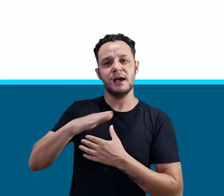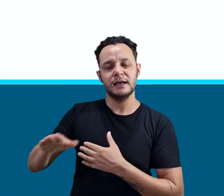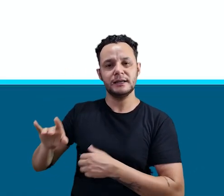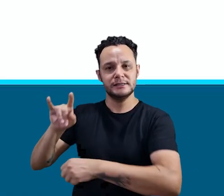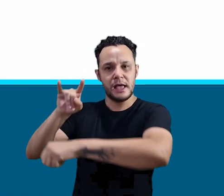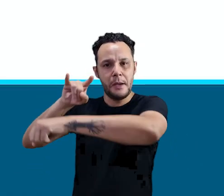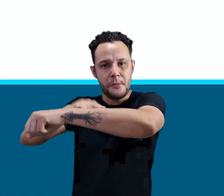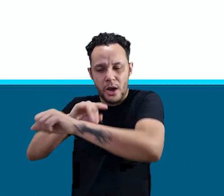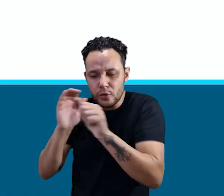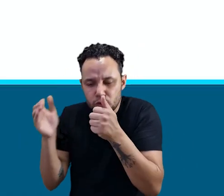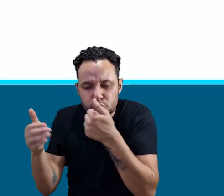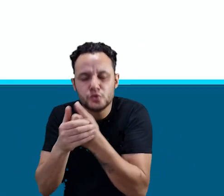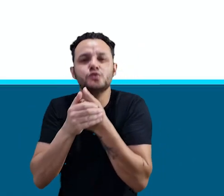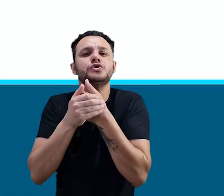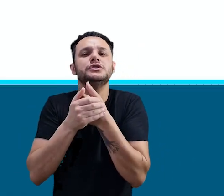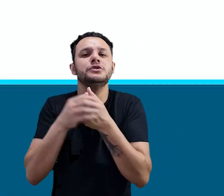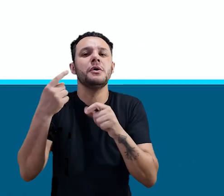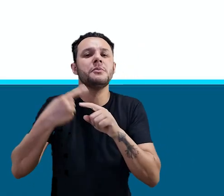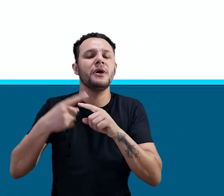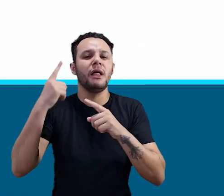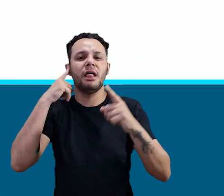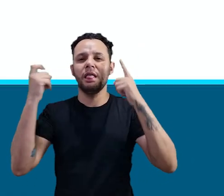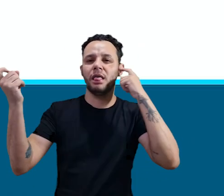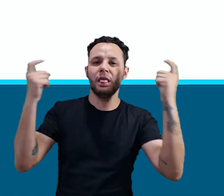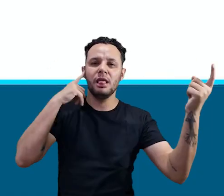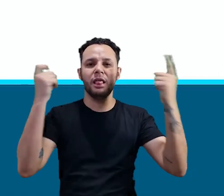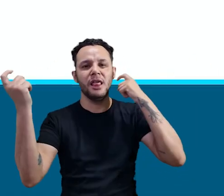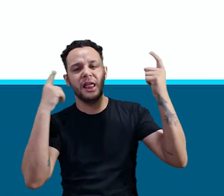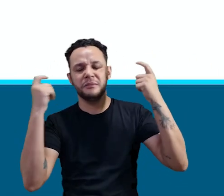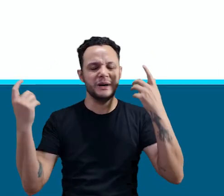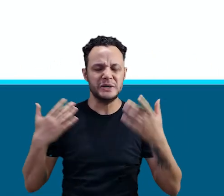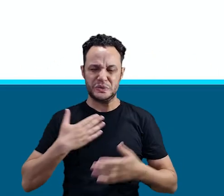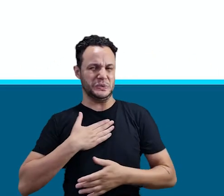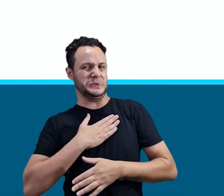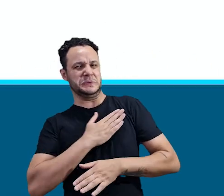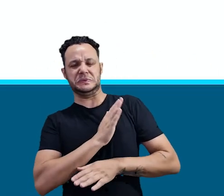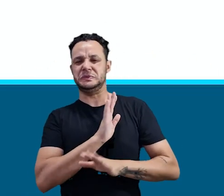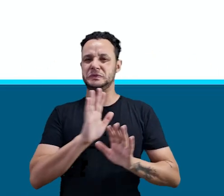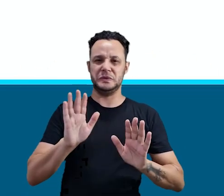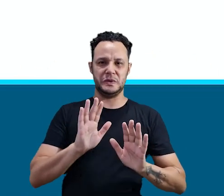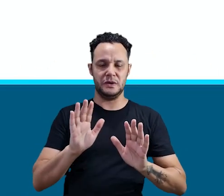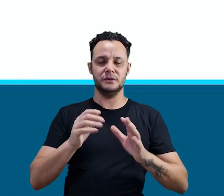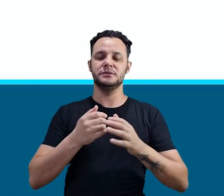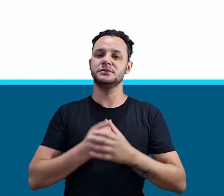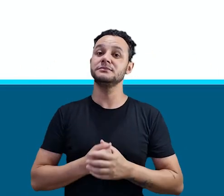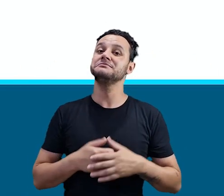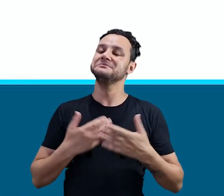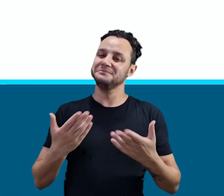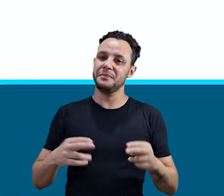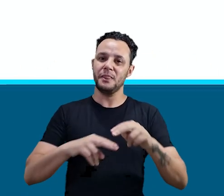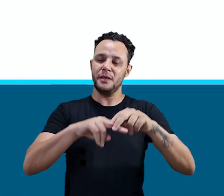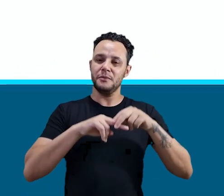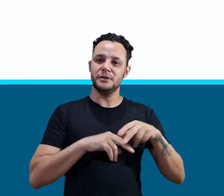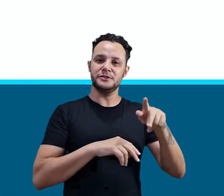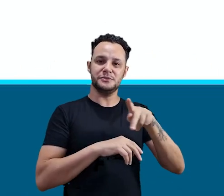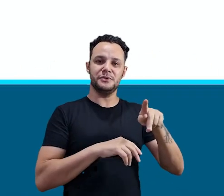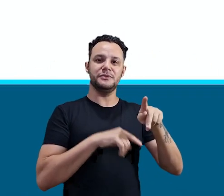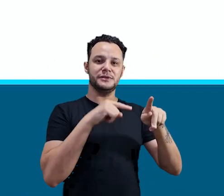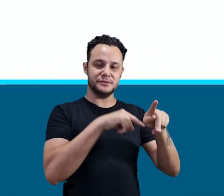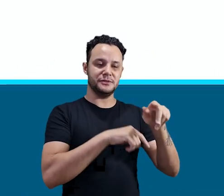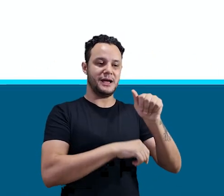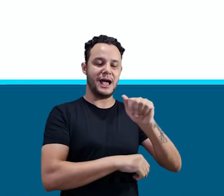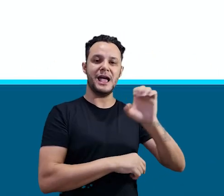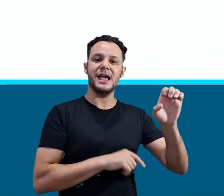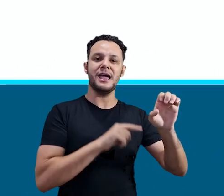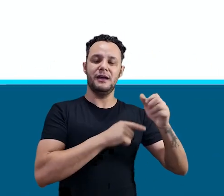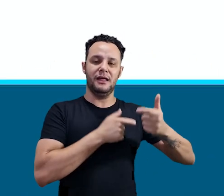do banheiro da escola por causa do barulho, de não conseguir lidar com o barulho das crianças brincando. Então, o profissional do